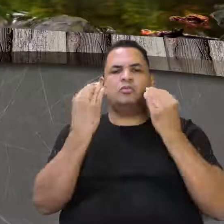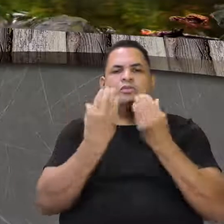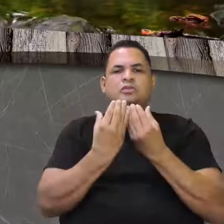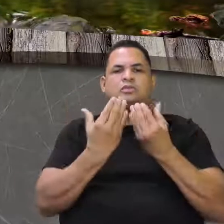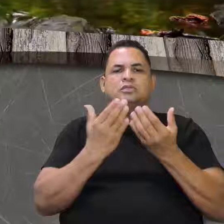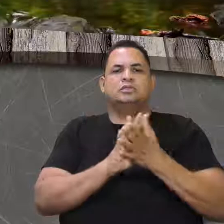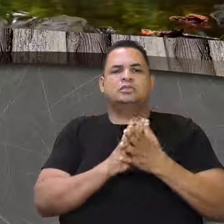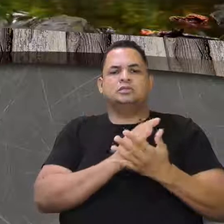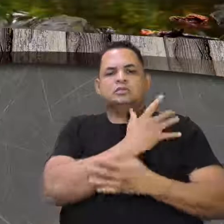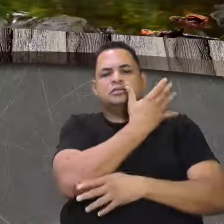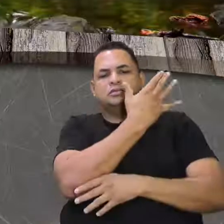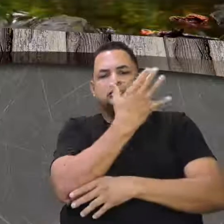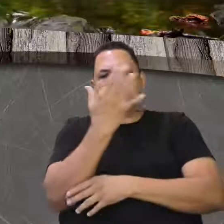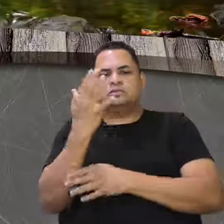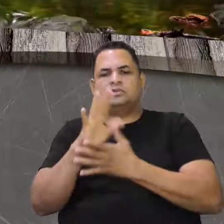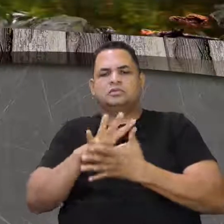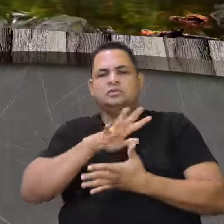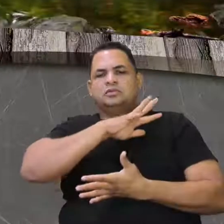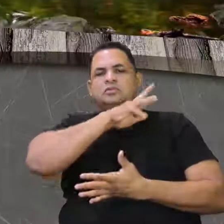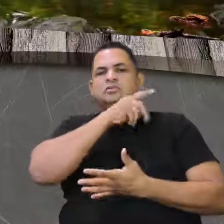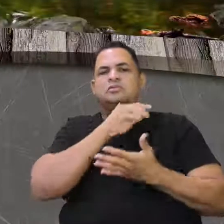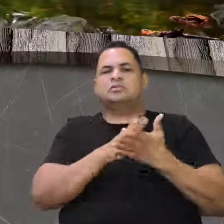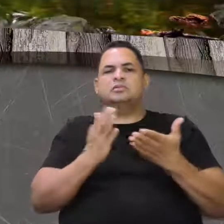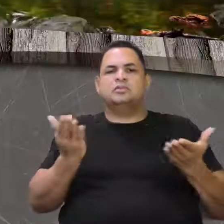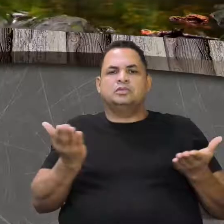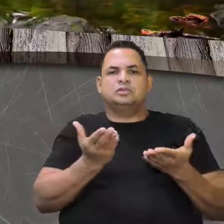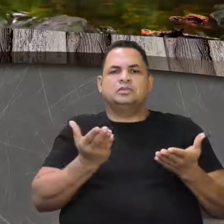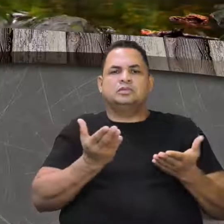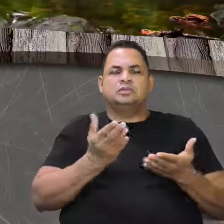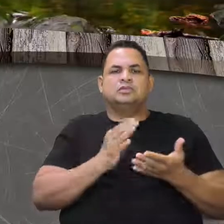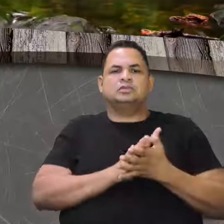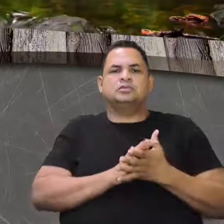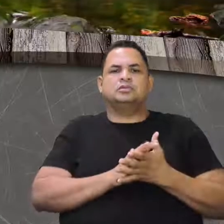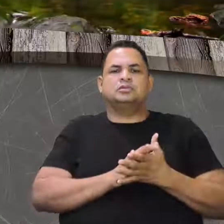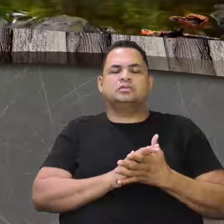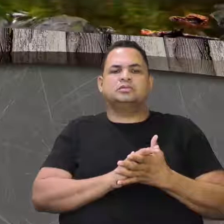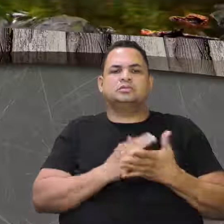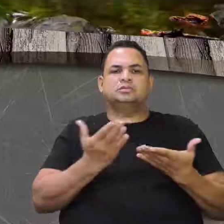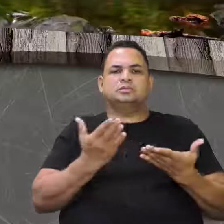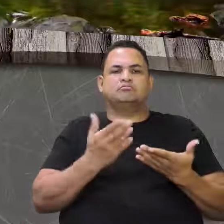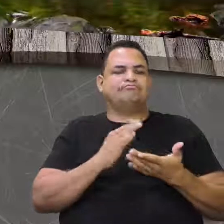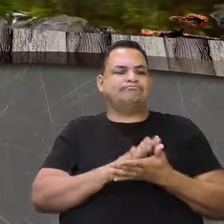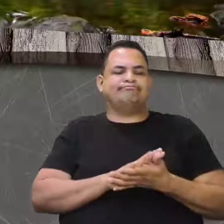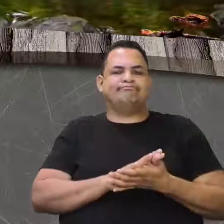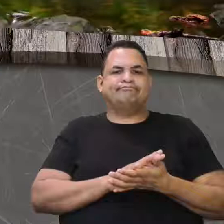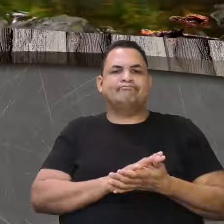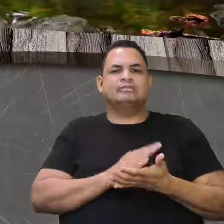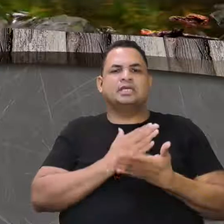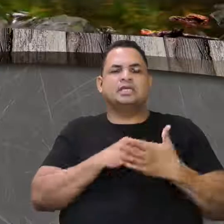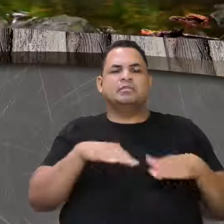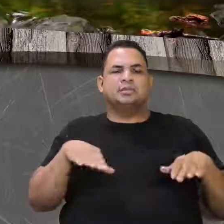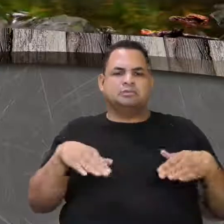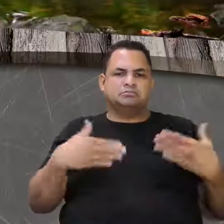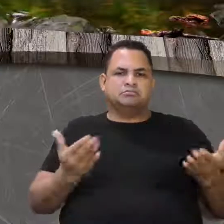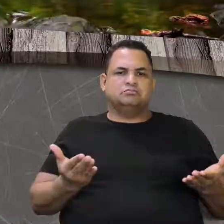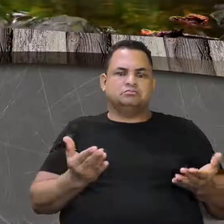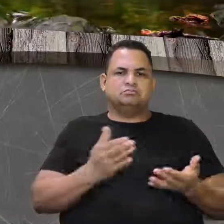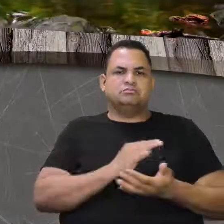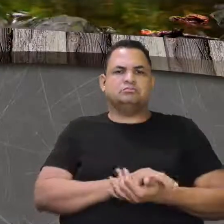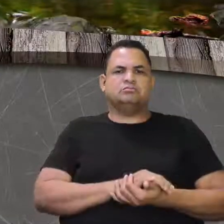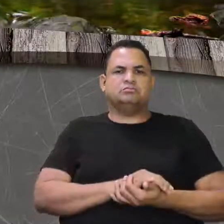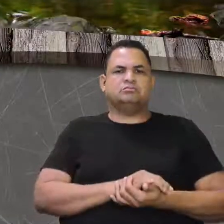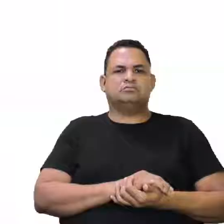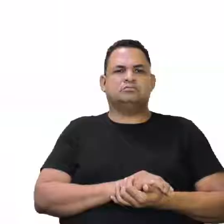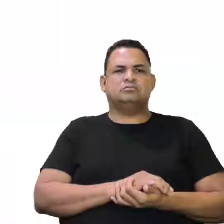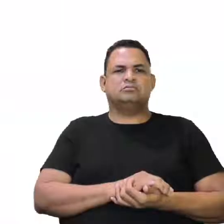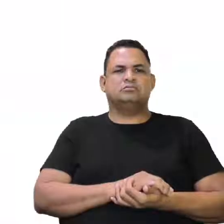tanto vegetal quanto animal naquele local. E agora, assoreado, vai deixar de existir. Tá? Vamos lá para o